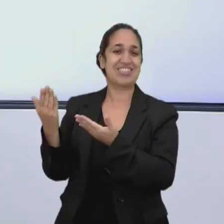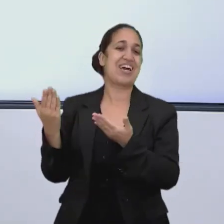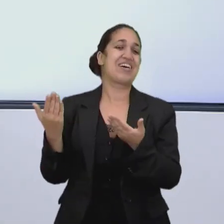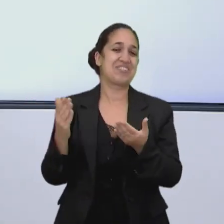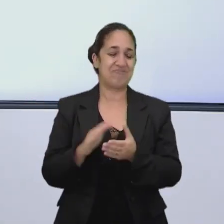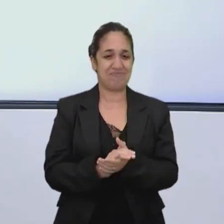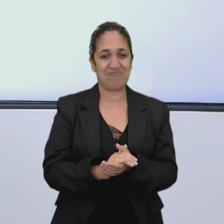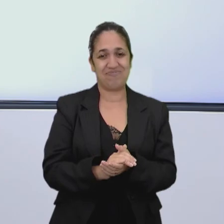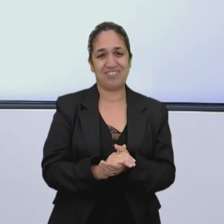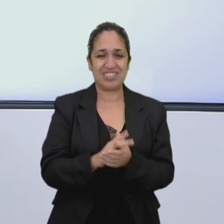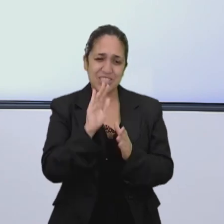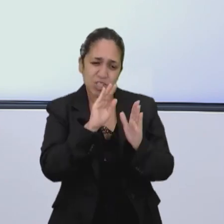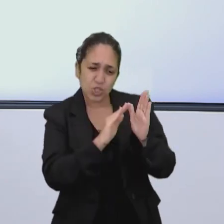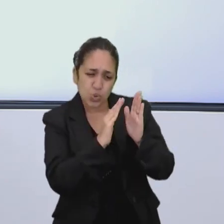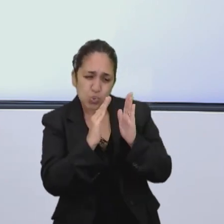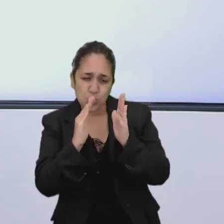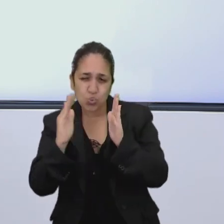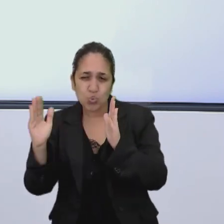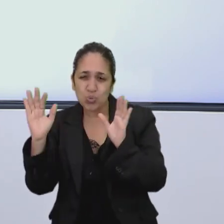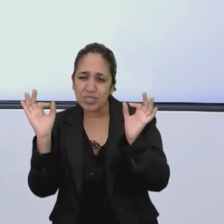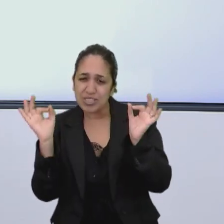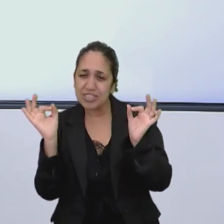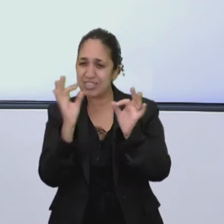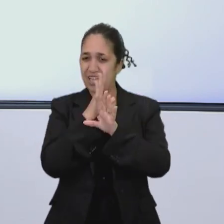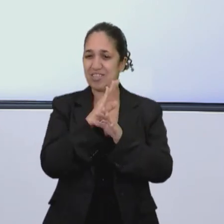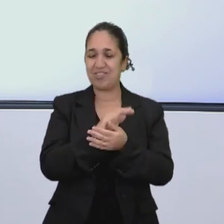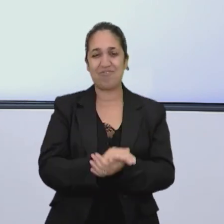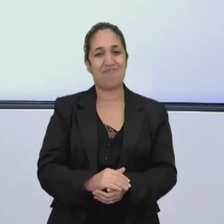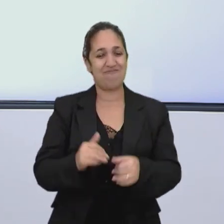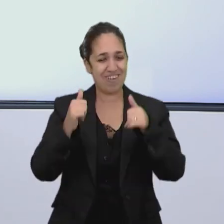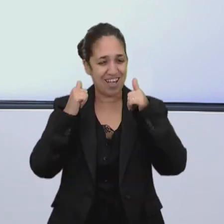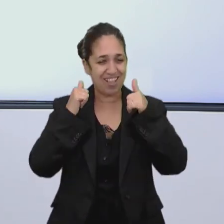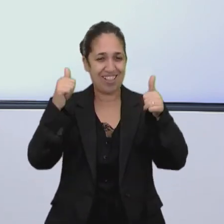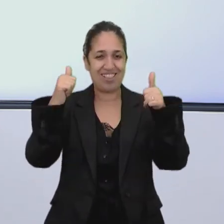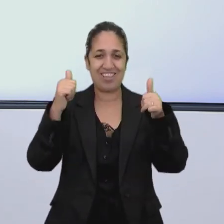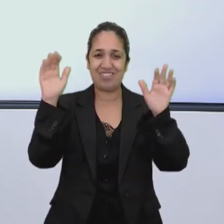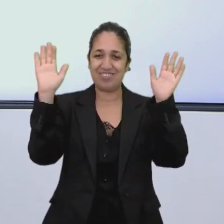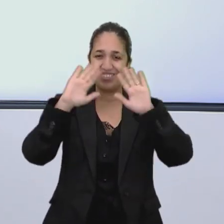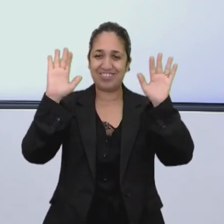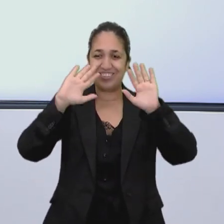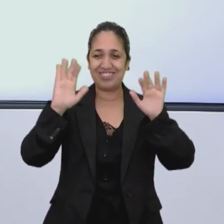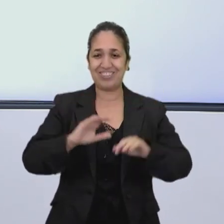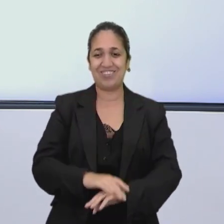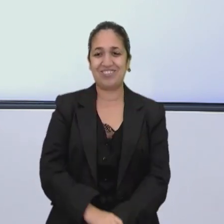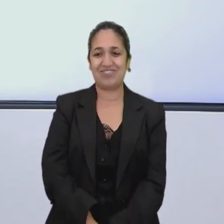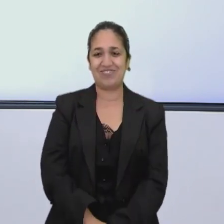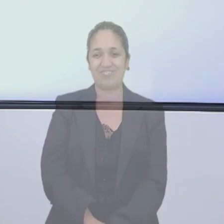sempre redondinha, né? Matemática. Valeu, obrigado e até a próxima aula. Tchau.